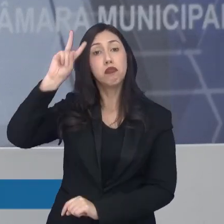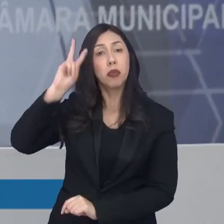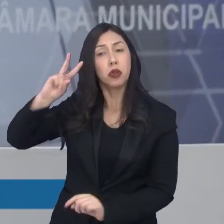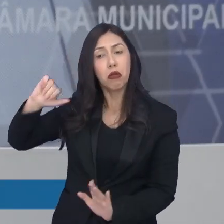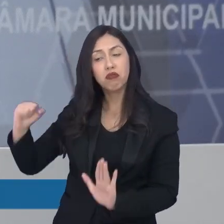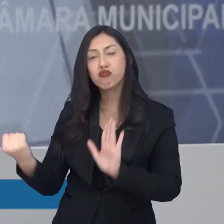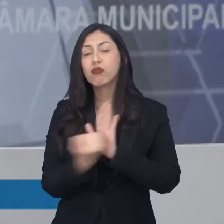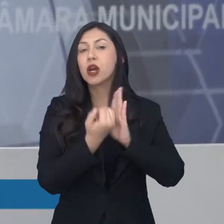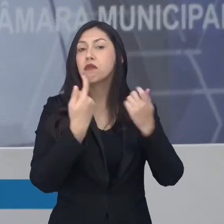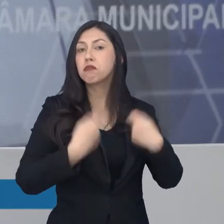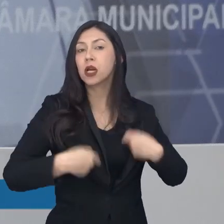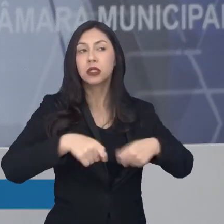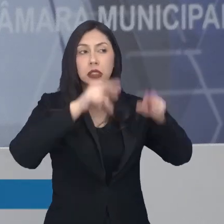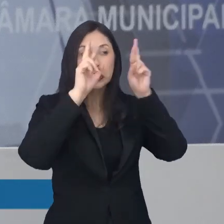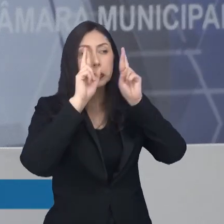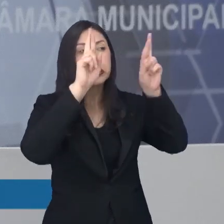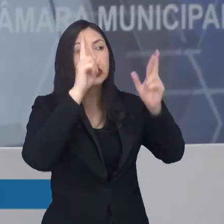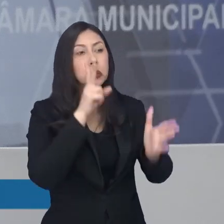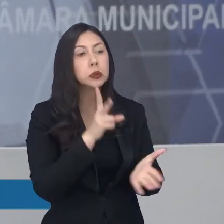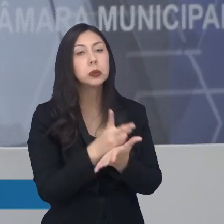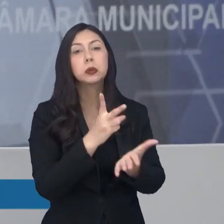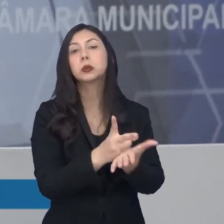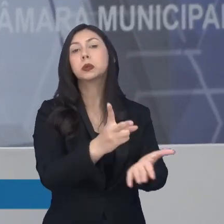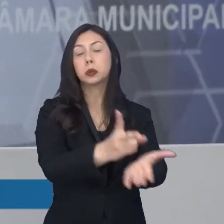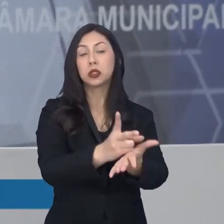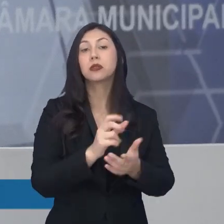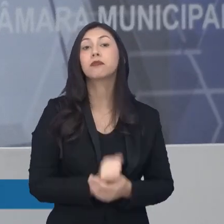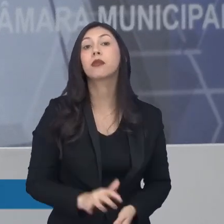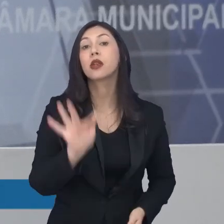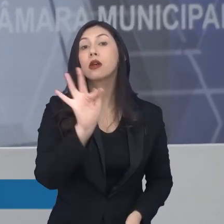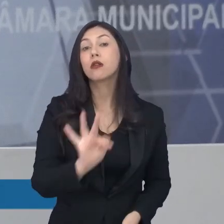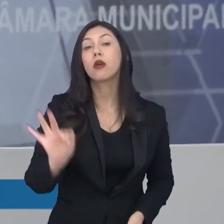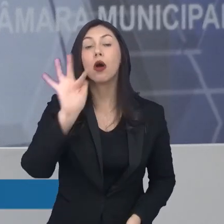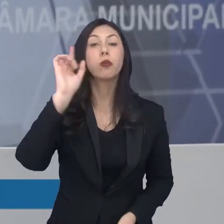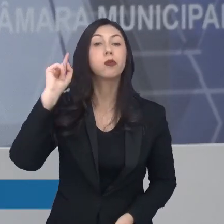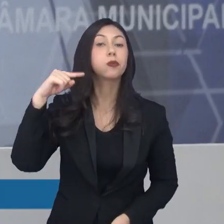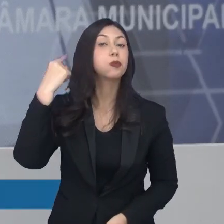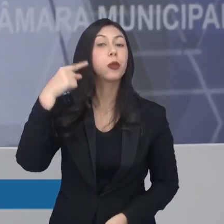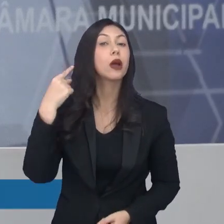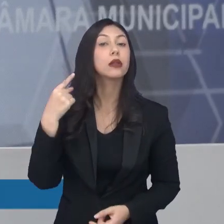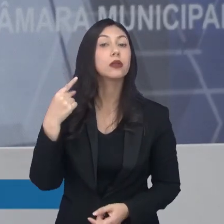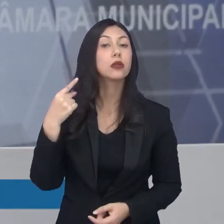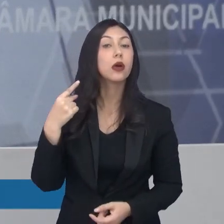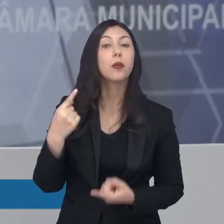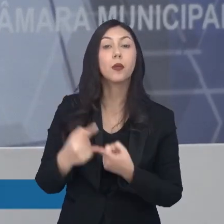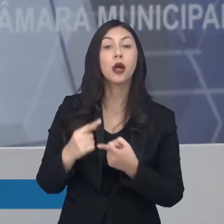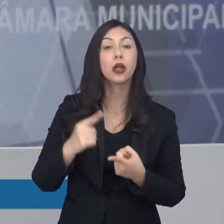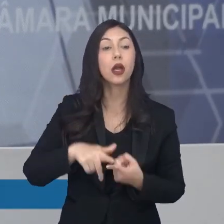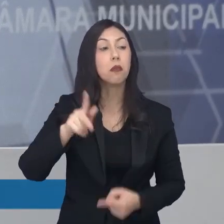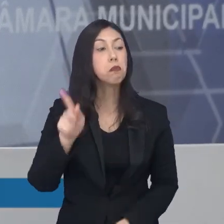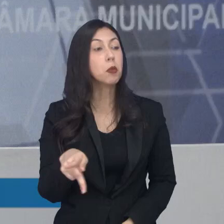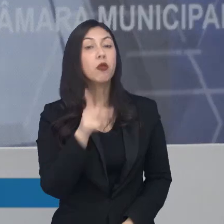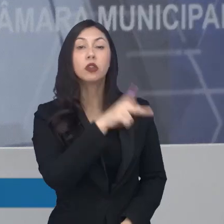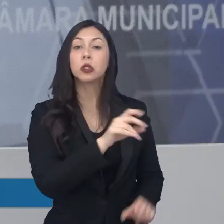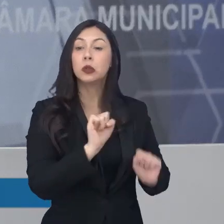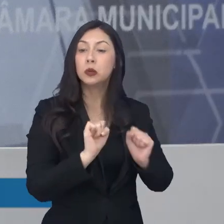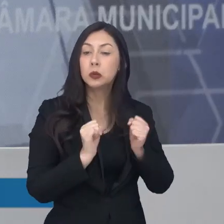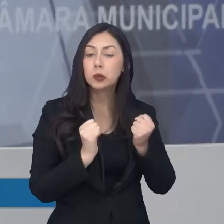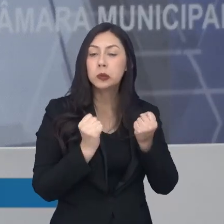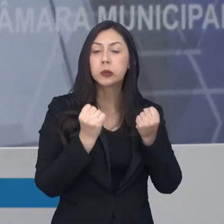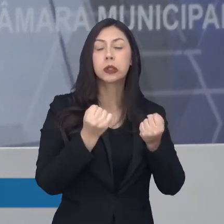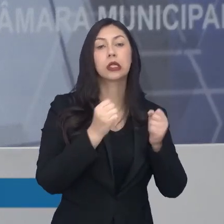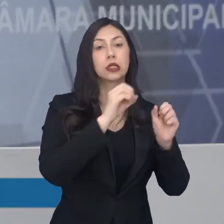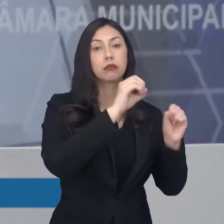respeitado e mantido. A Faculdade de Direito é o resultado da entrega de todos os professores que nela